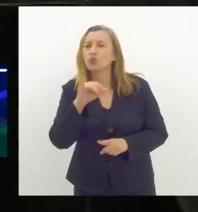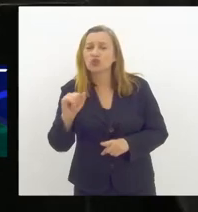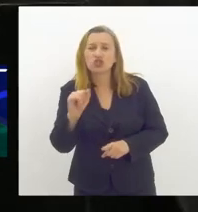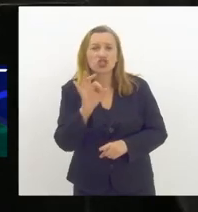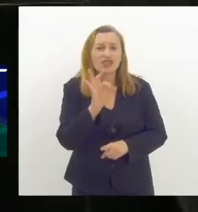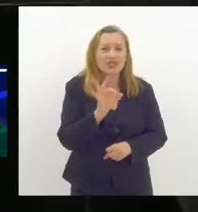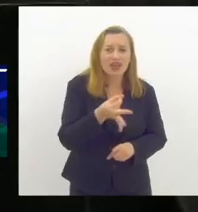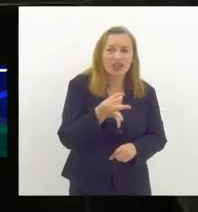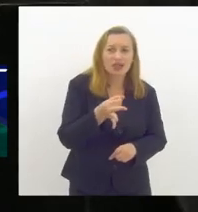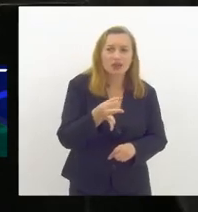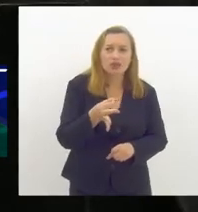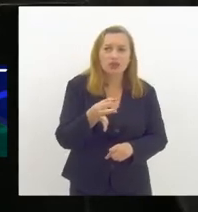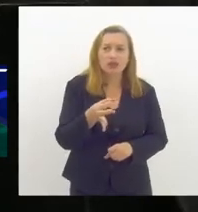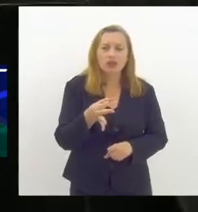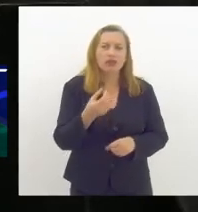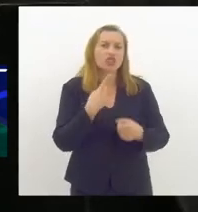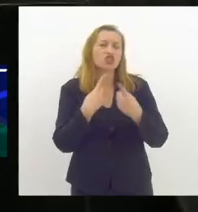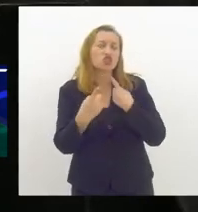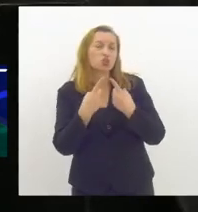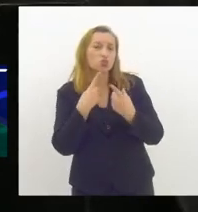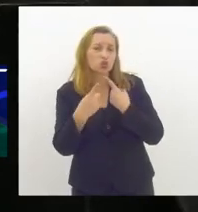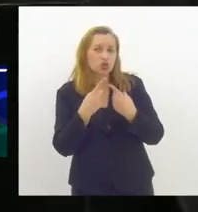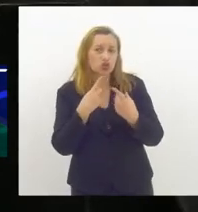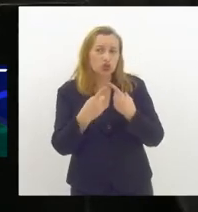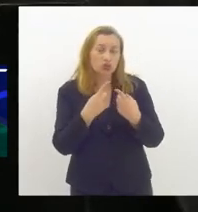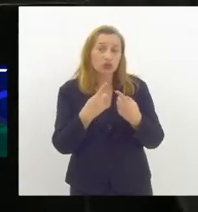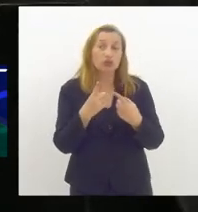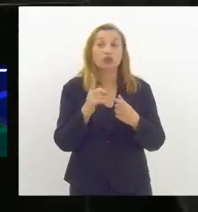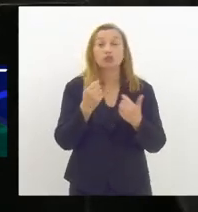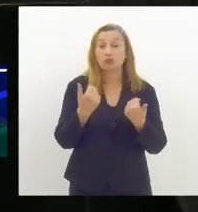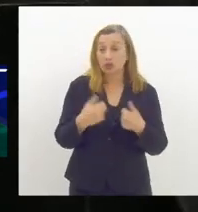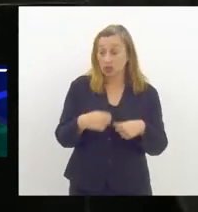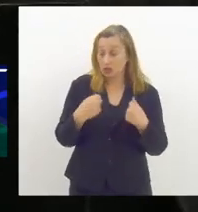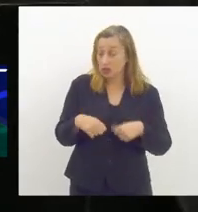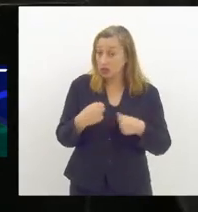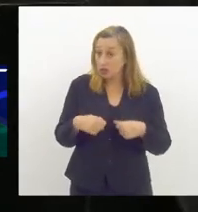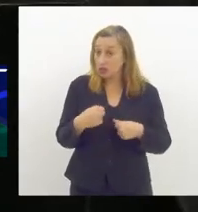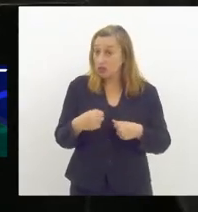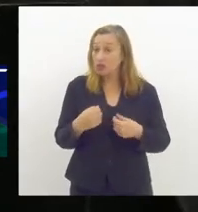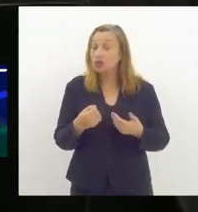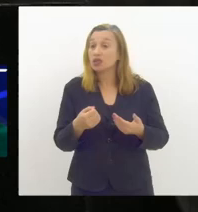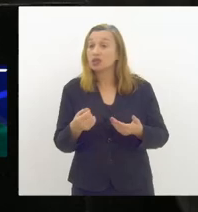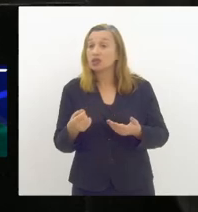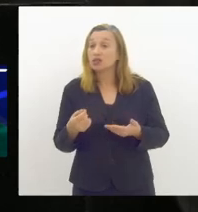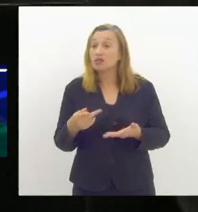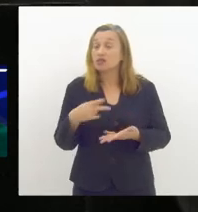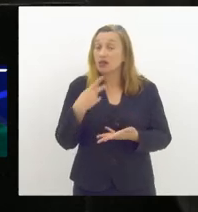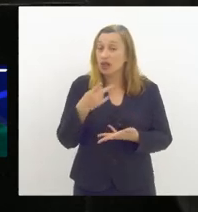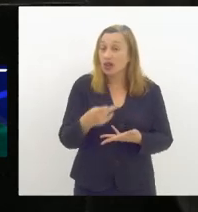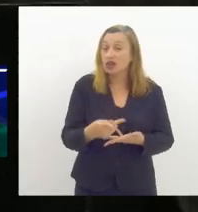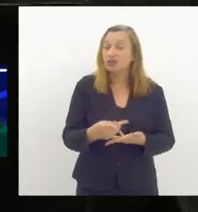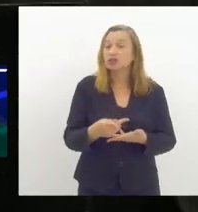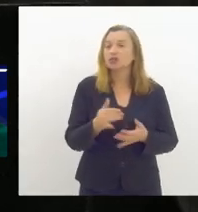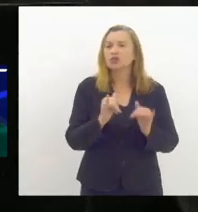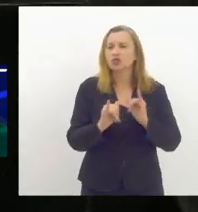precisa para ser debatido e ele deve ser trazido à baila